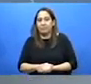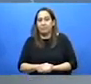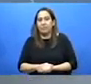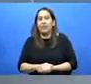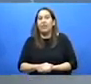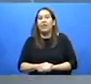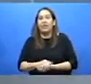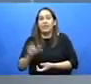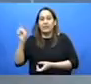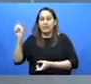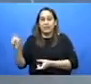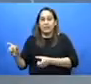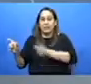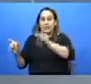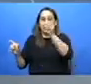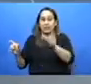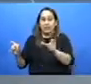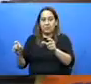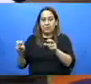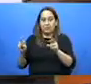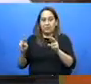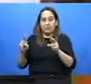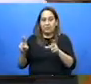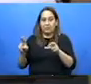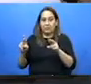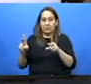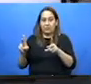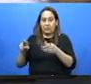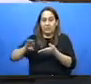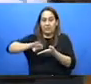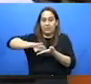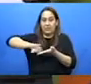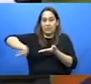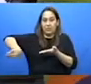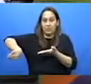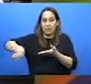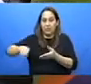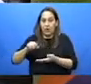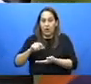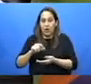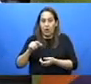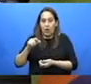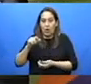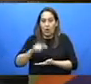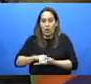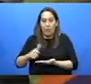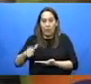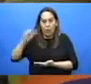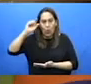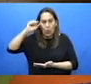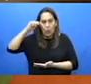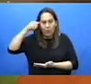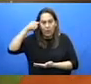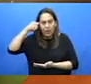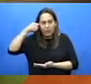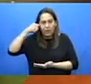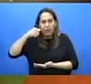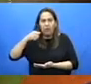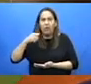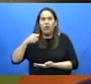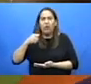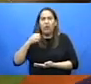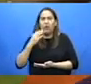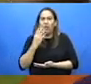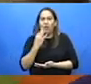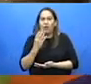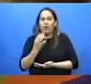Papel ainda. E depois de retirado o papel, o que houve com ela? Olha a cor